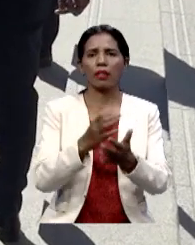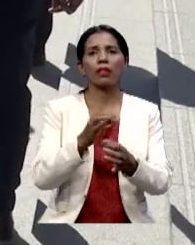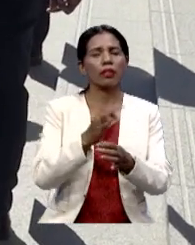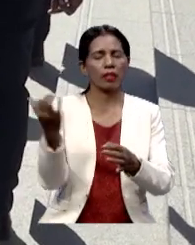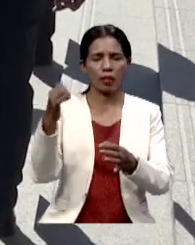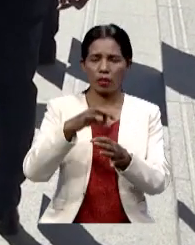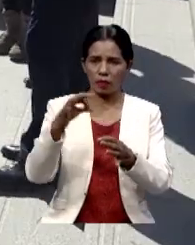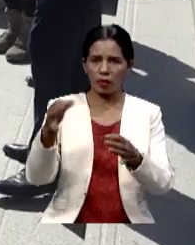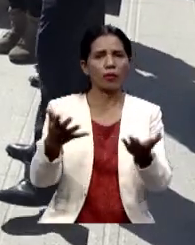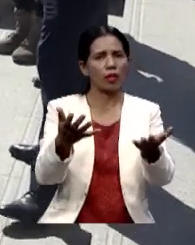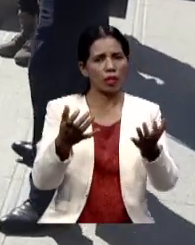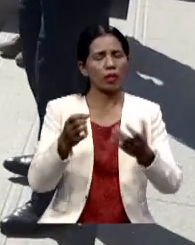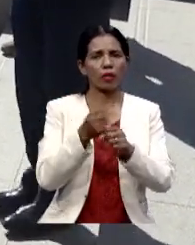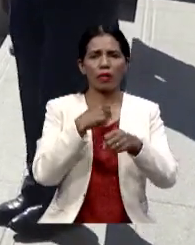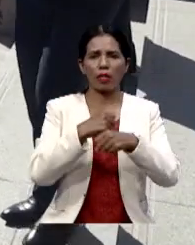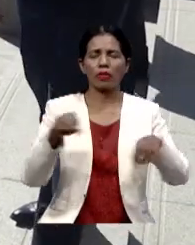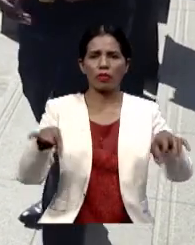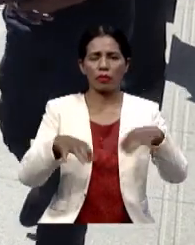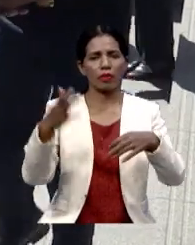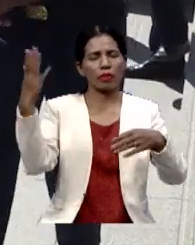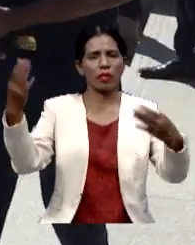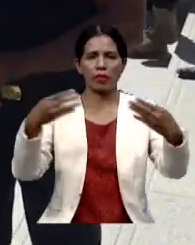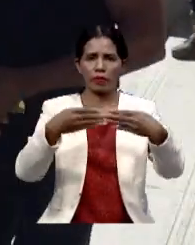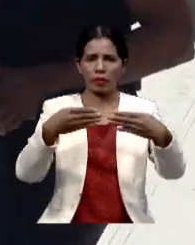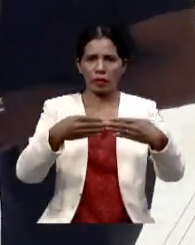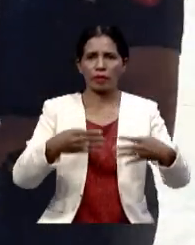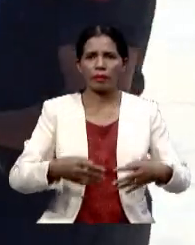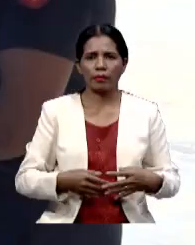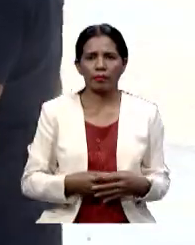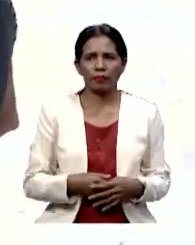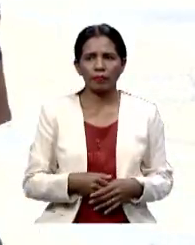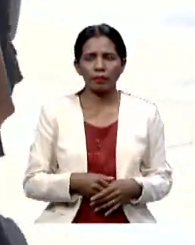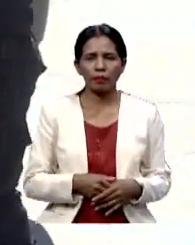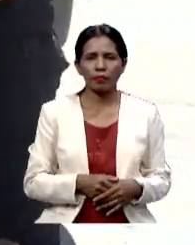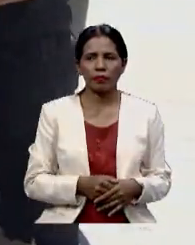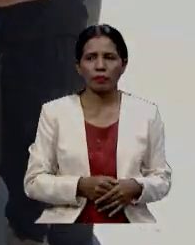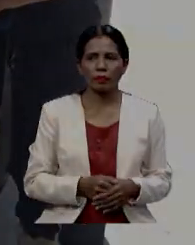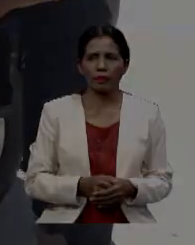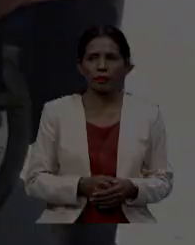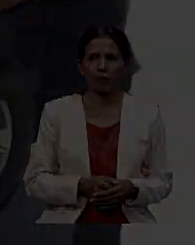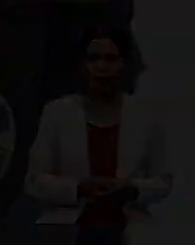no vontade ho di halau serviço iha fronteira. Celina Lopes, Agostinho da Costa, Gemen.